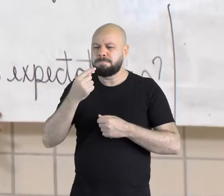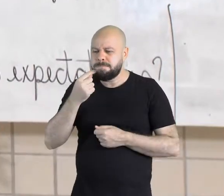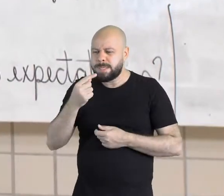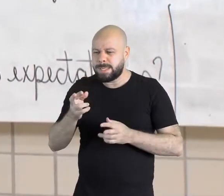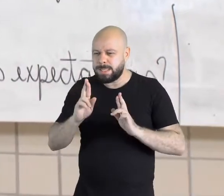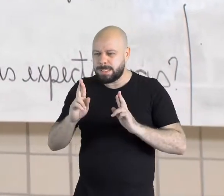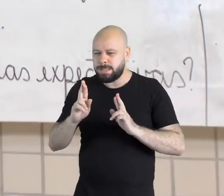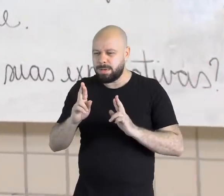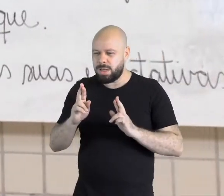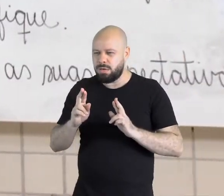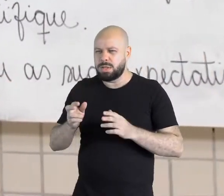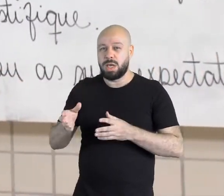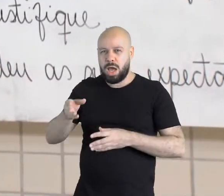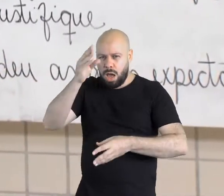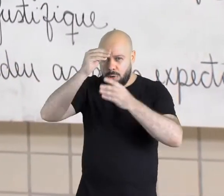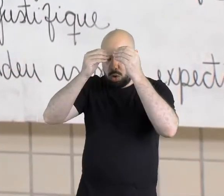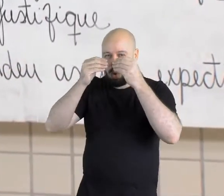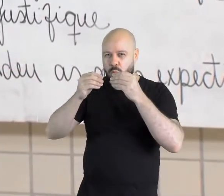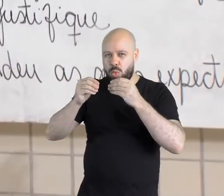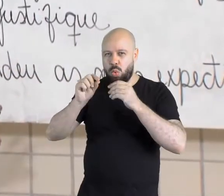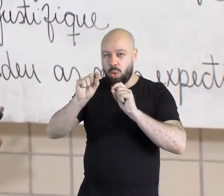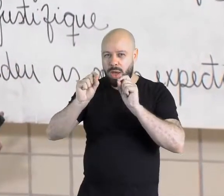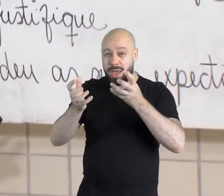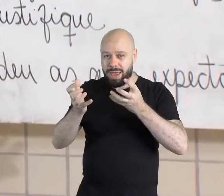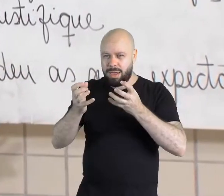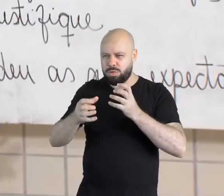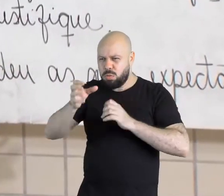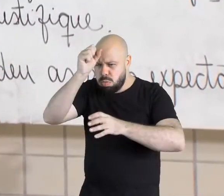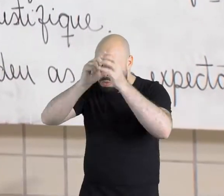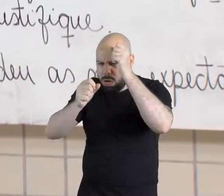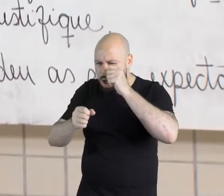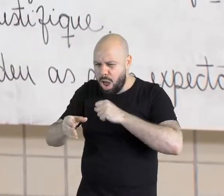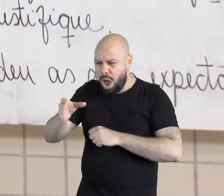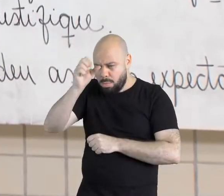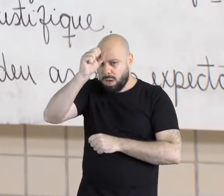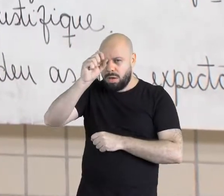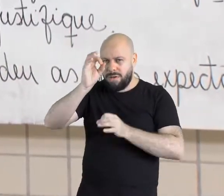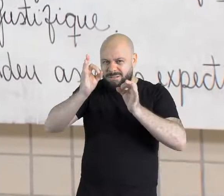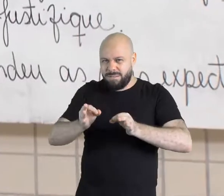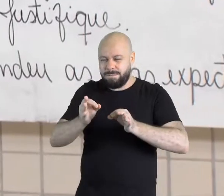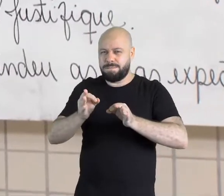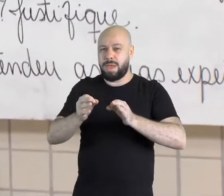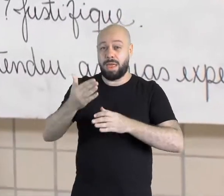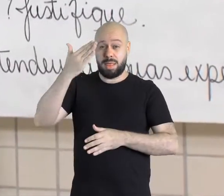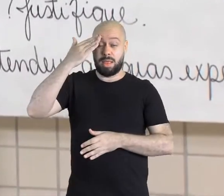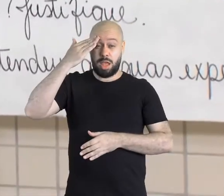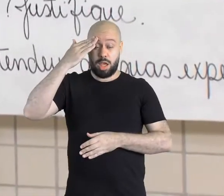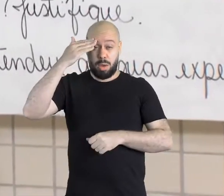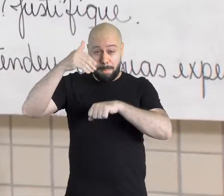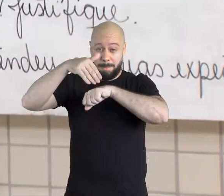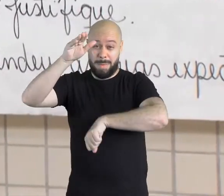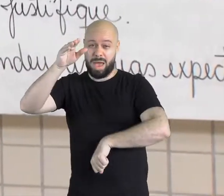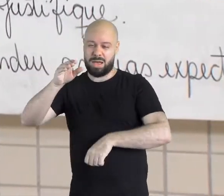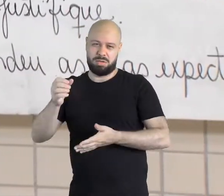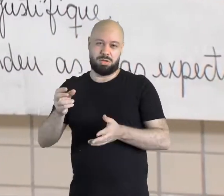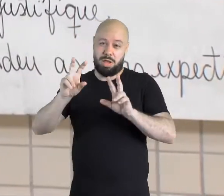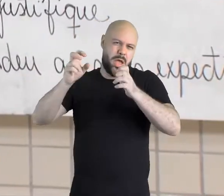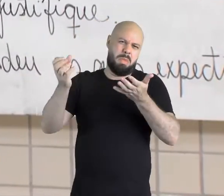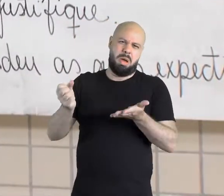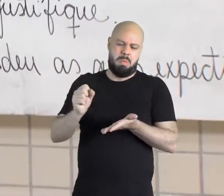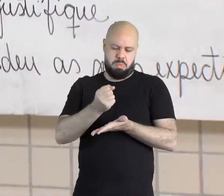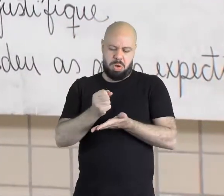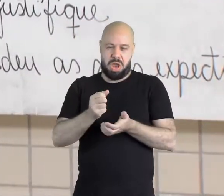esperava? Você conseguiu aprender o que você queria assistindo esse vlog? Você conseguiu entender mais sobre game? Conseguiu entender